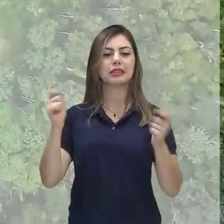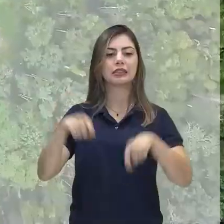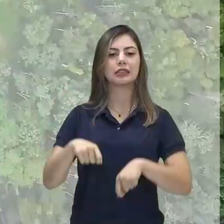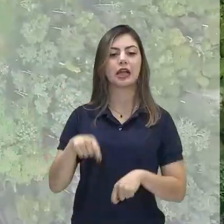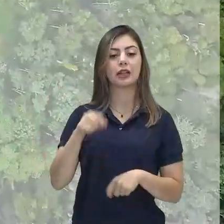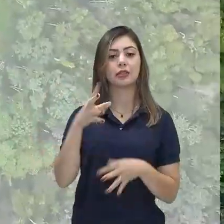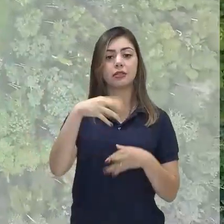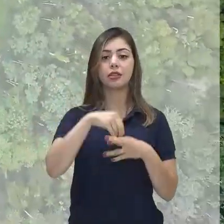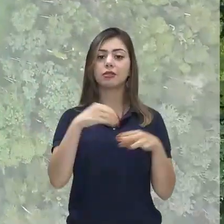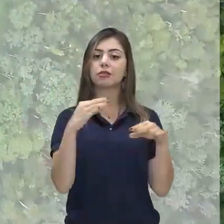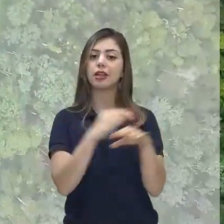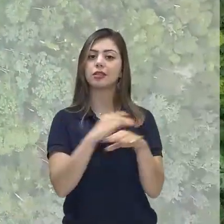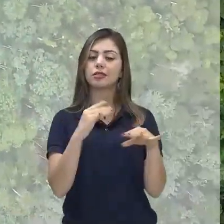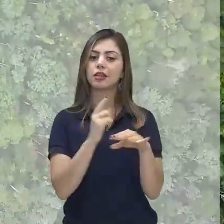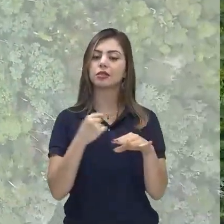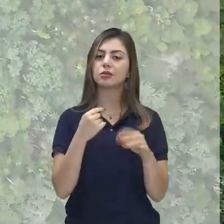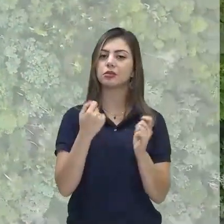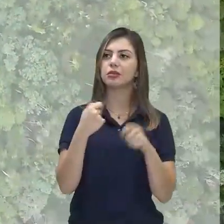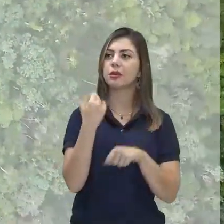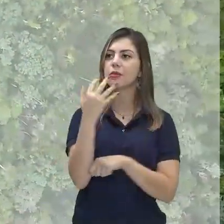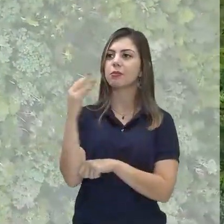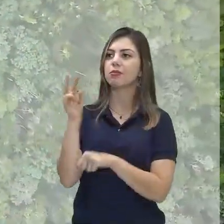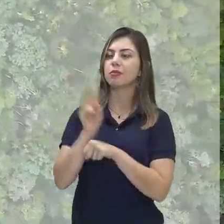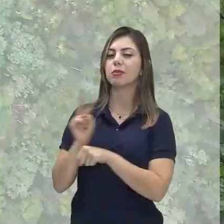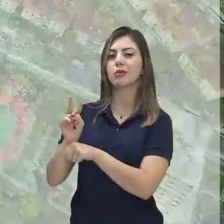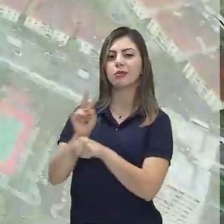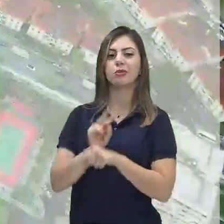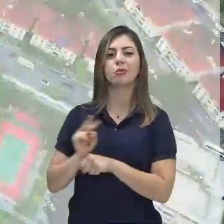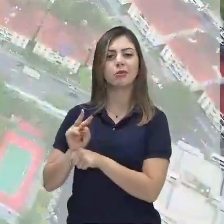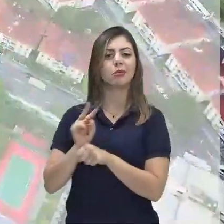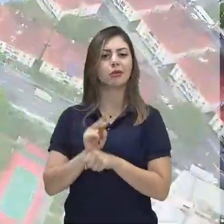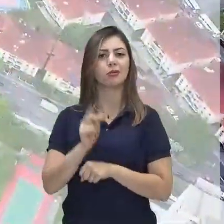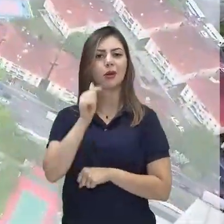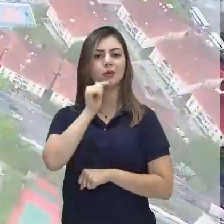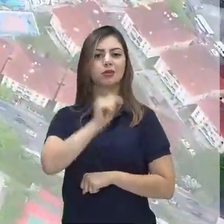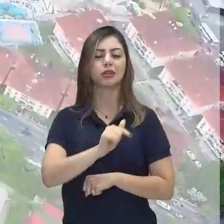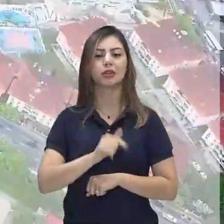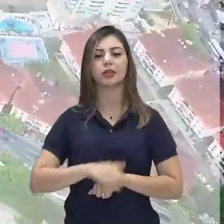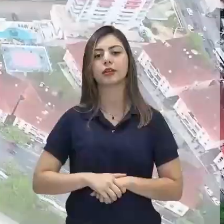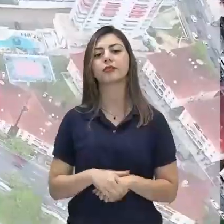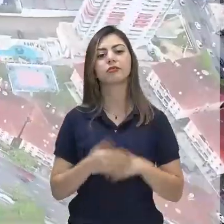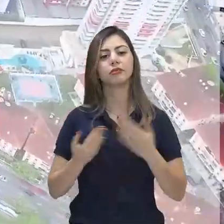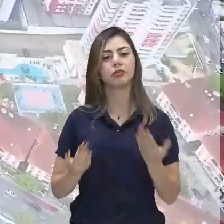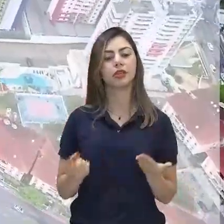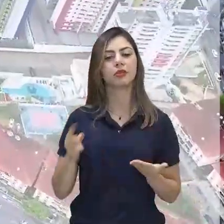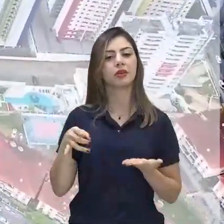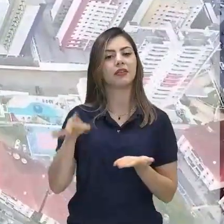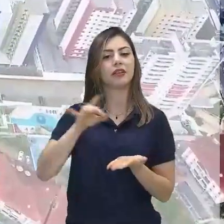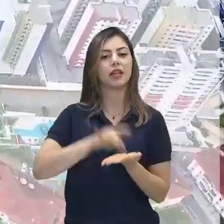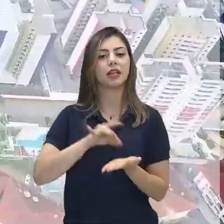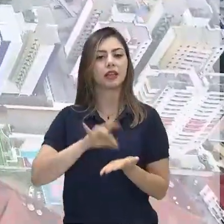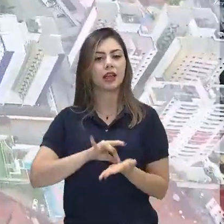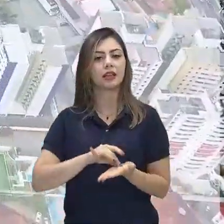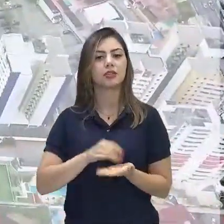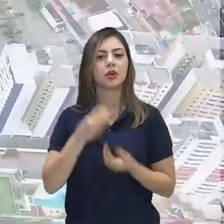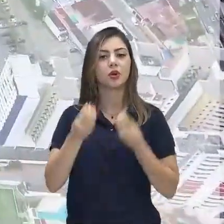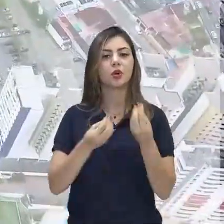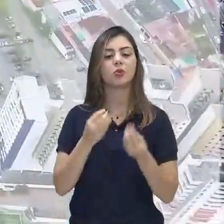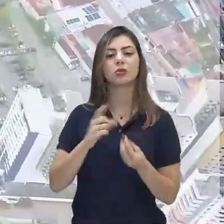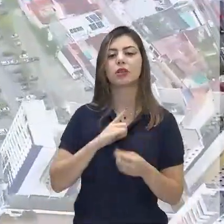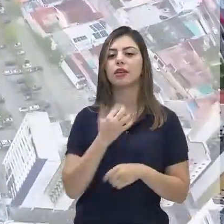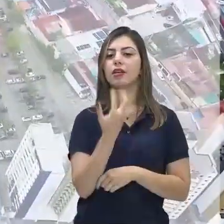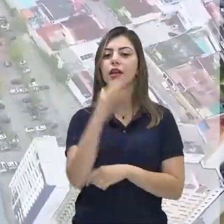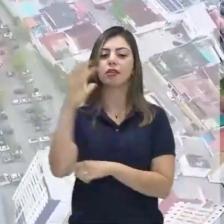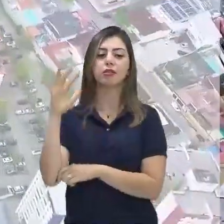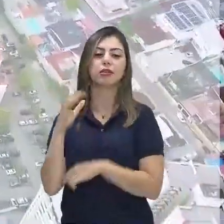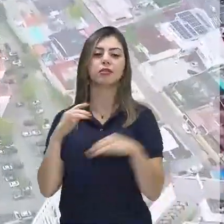da cidade, a gente conseguir preservar e conservar a floresta, sendo então um exemplo real de como a natureza e a cidade